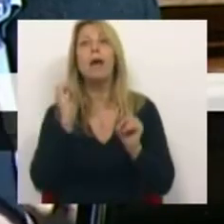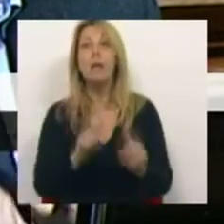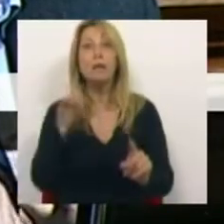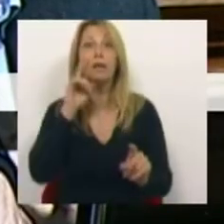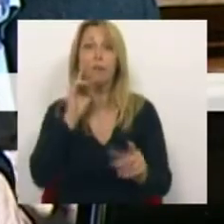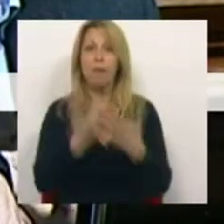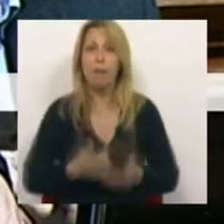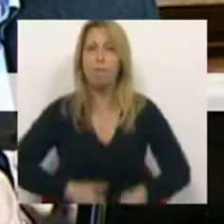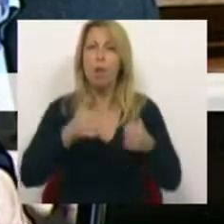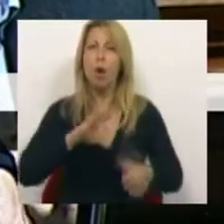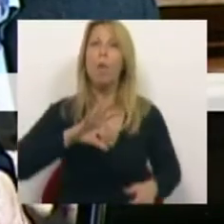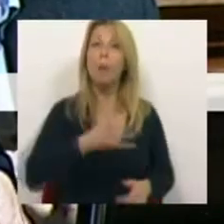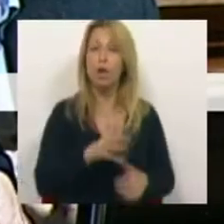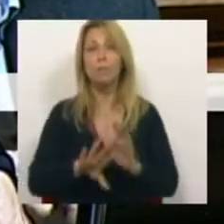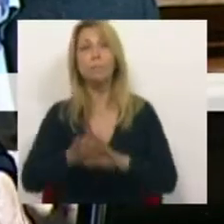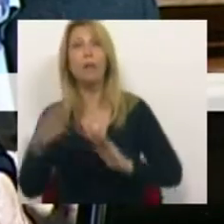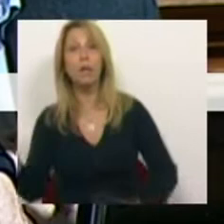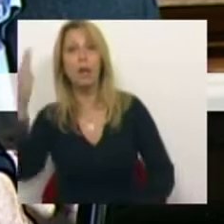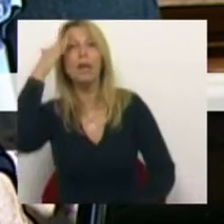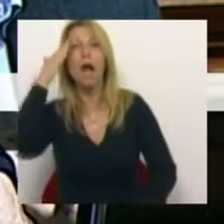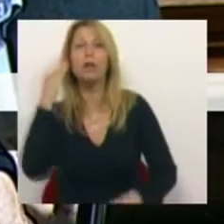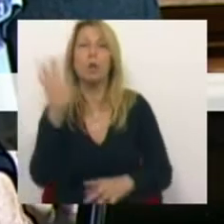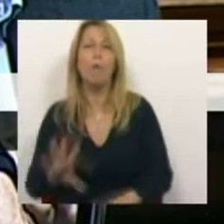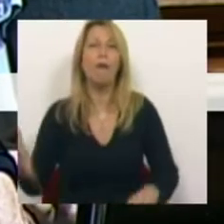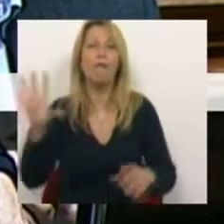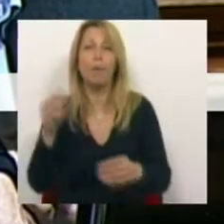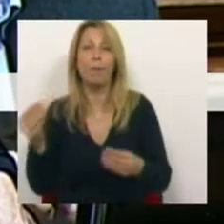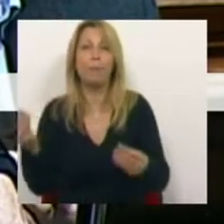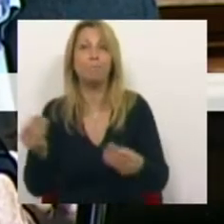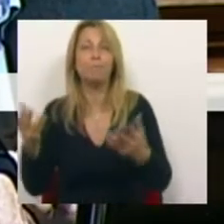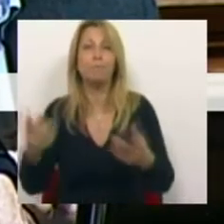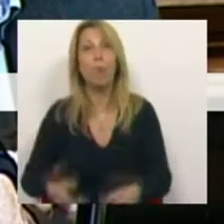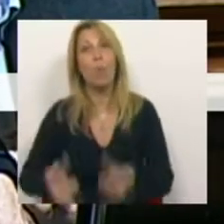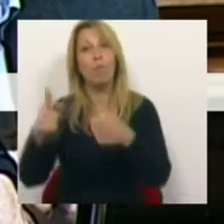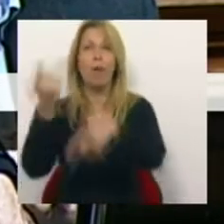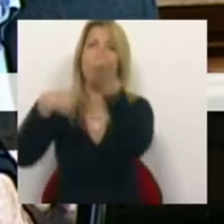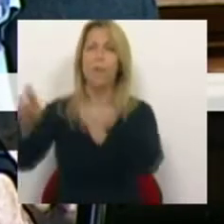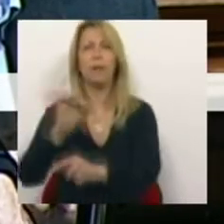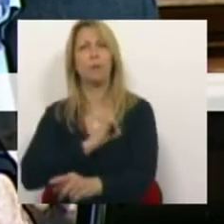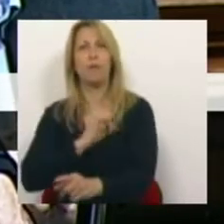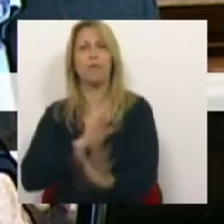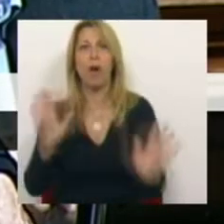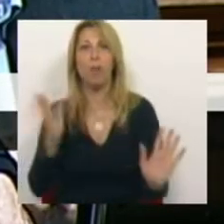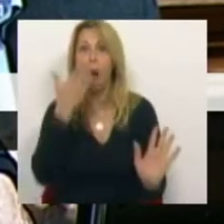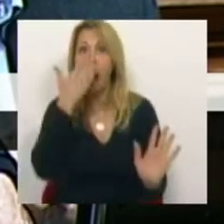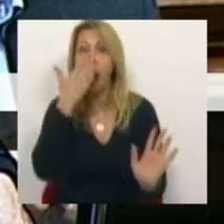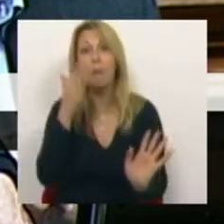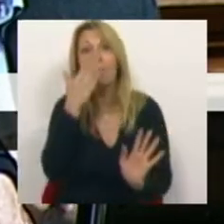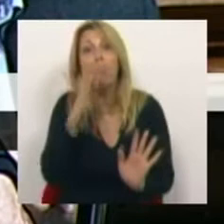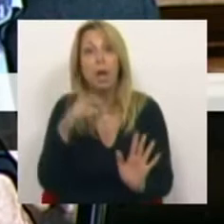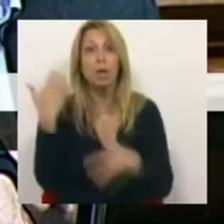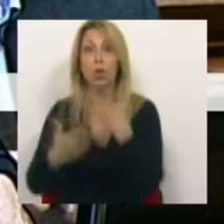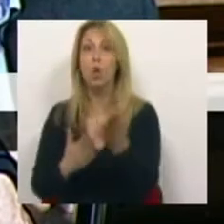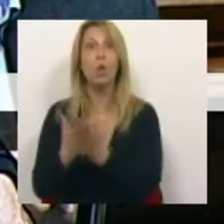país. À direita considera-se de forma dogmática que o melhor é sempre vender a privados e aparentemente continuam a